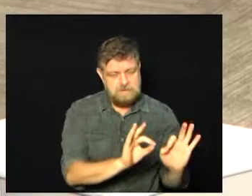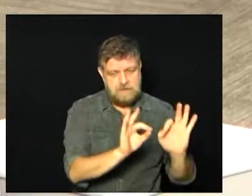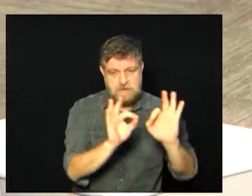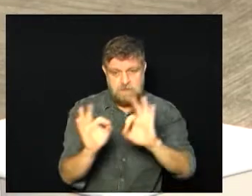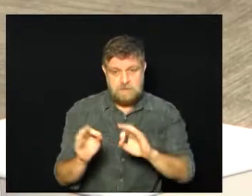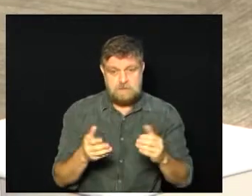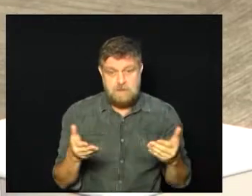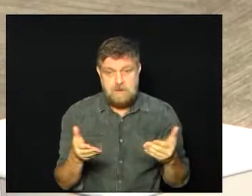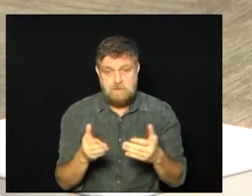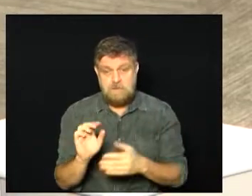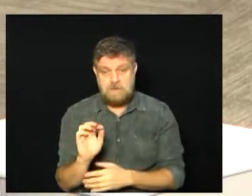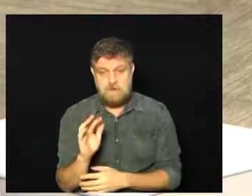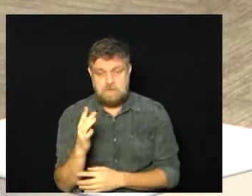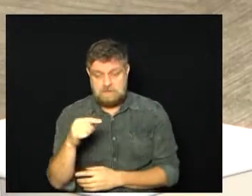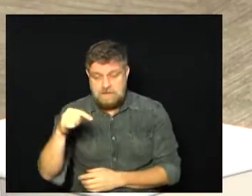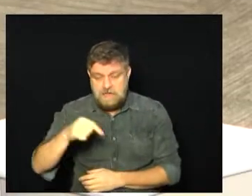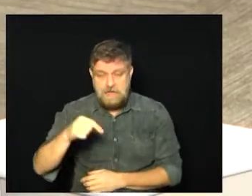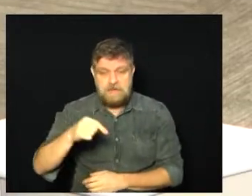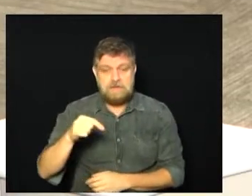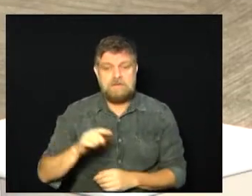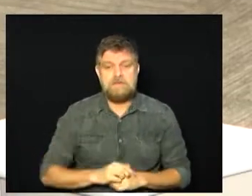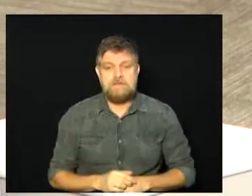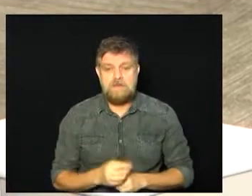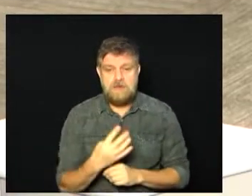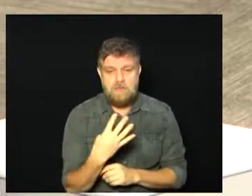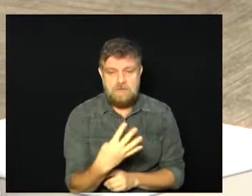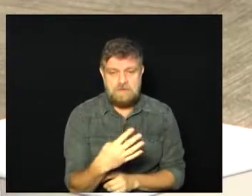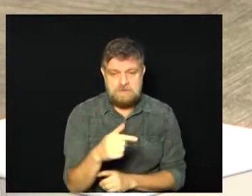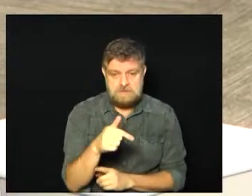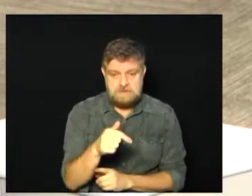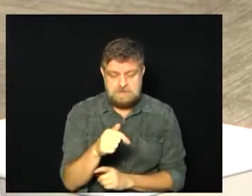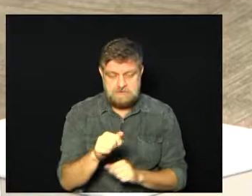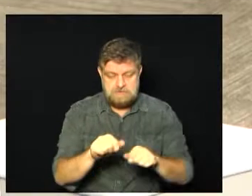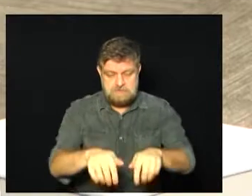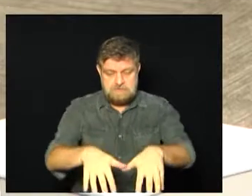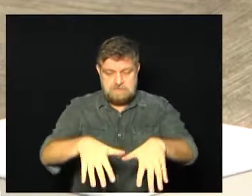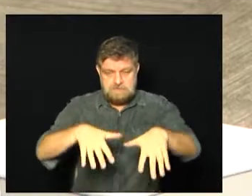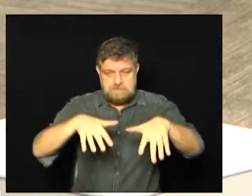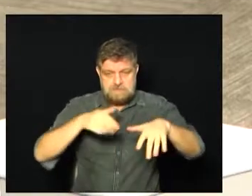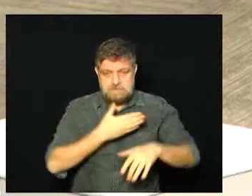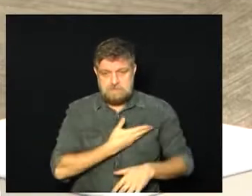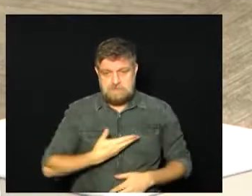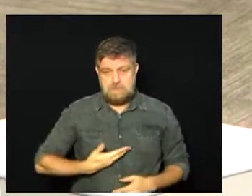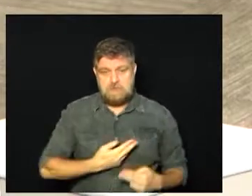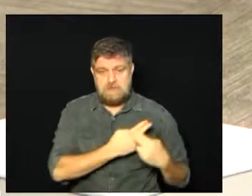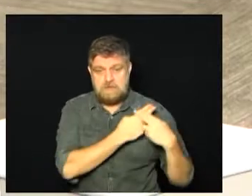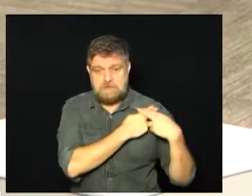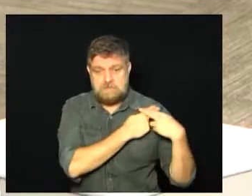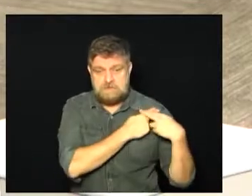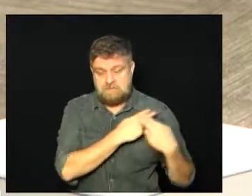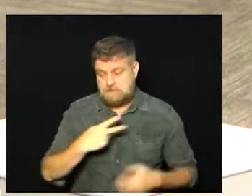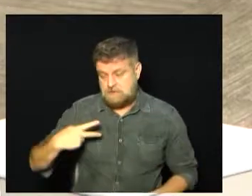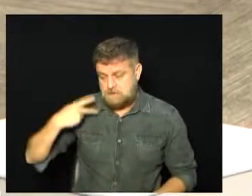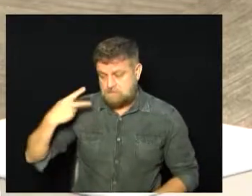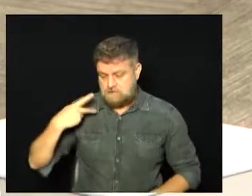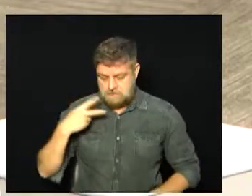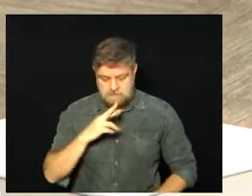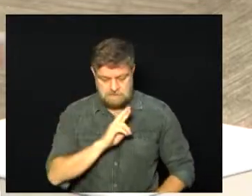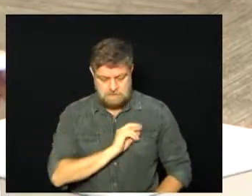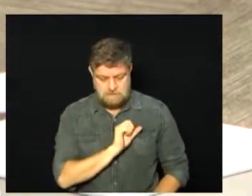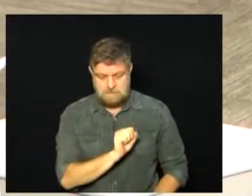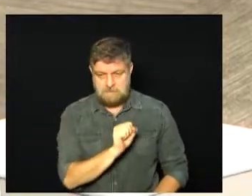será realizada aqui no plenário a 47ª audiência pública, que será presidida pelo vereador Luiz Rossini.